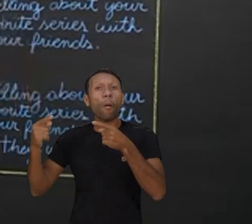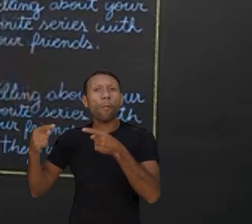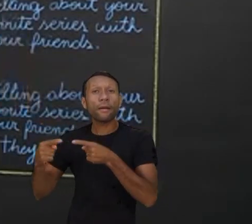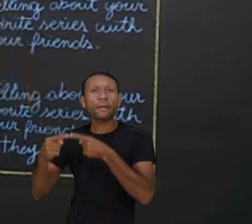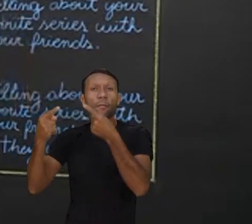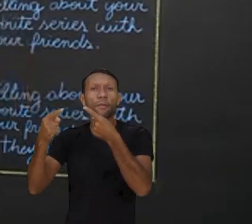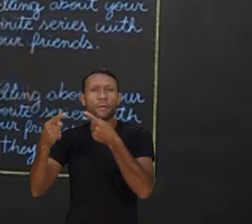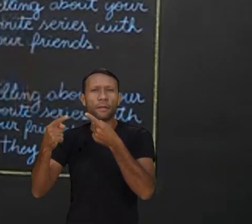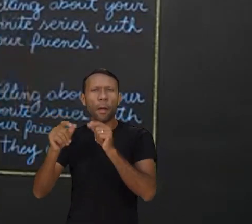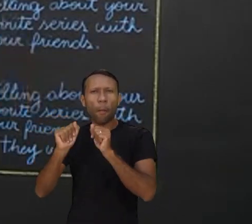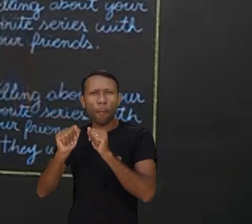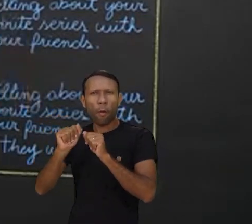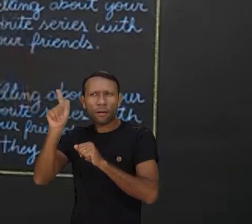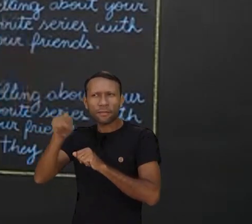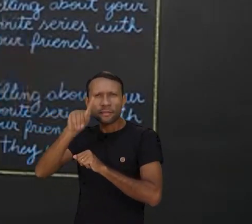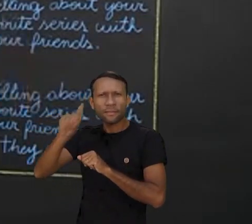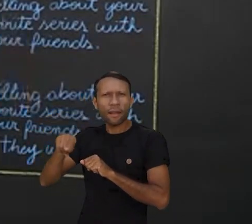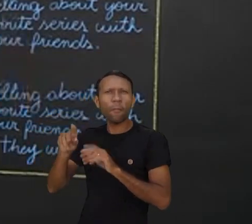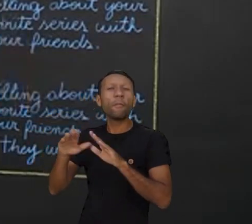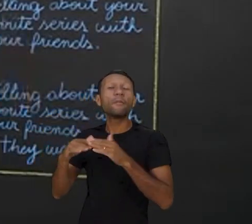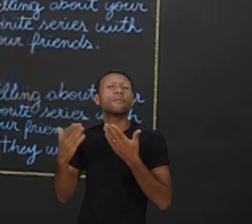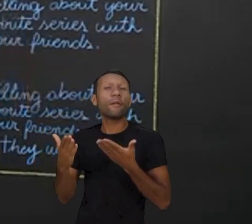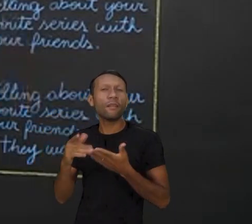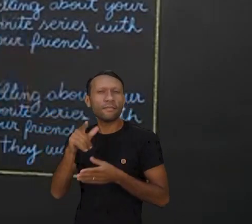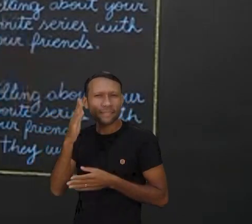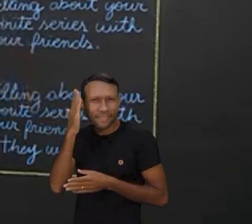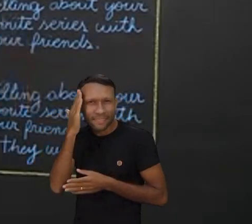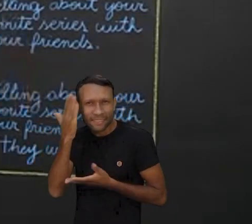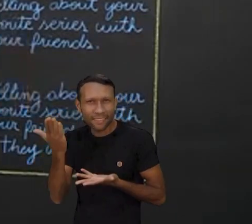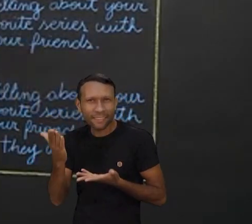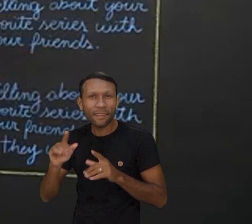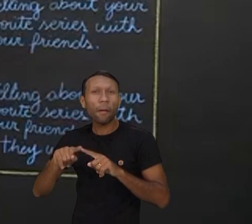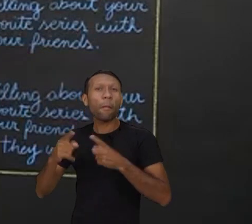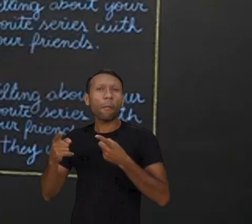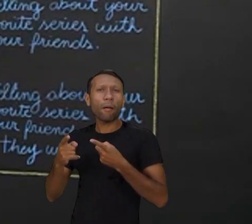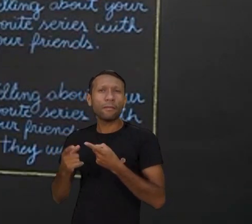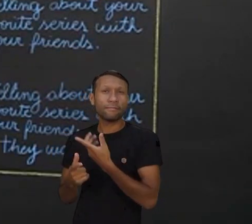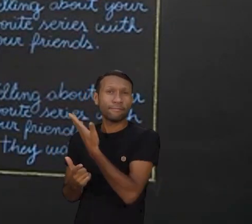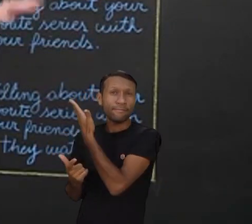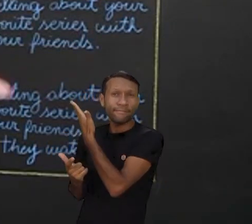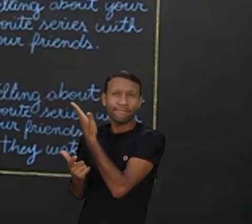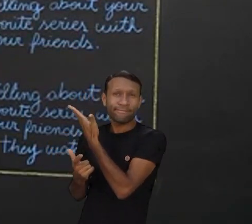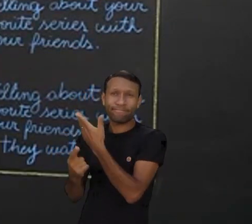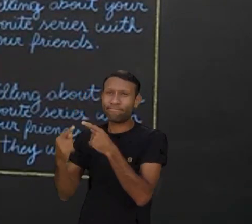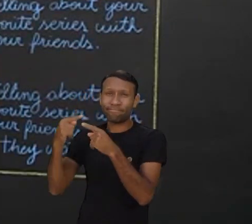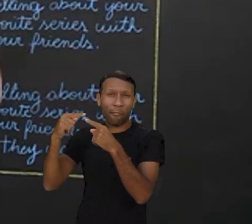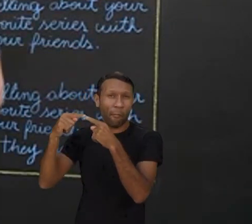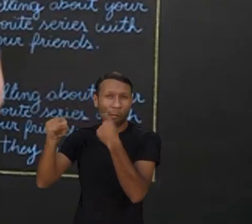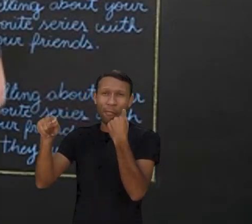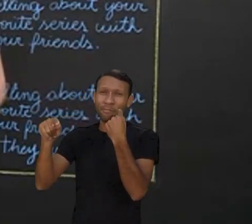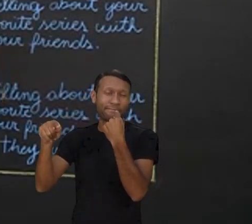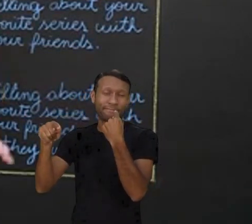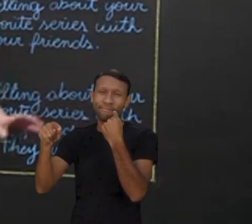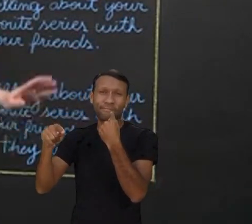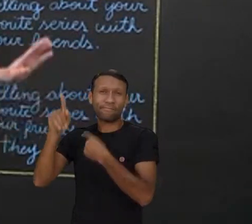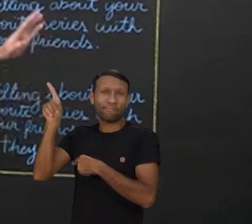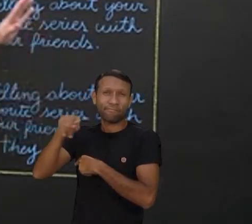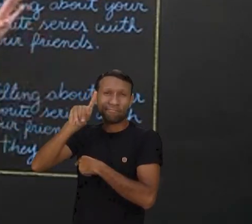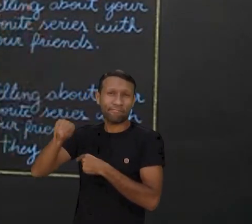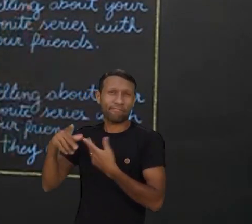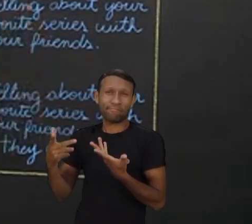posso eliminar um? Posso? Eu estou conversando aí com vocês, eu já vi que vocês já falaram que esse aqui não tem nada a ver, teacher. Certamente não é esse. Porque aqui no início